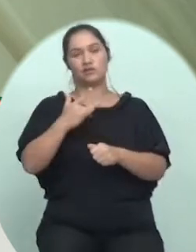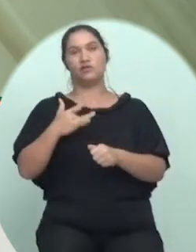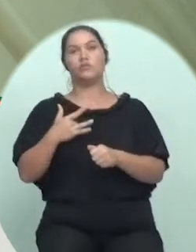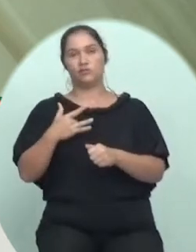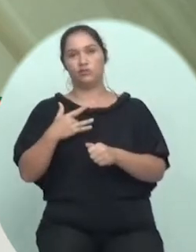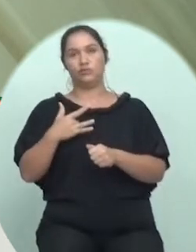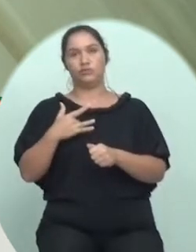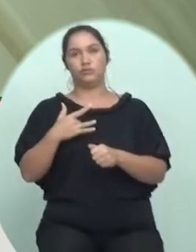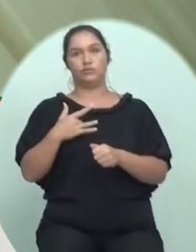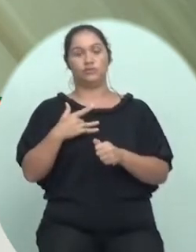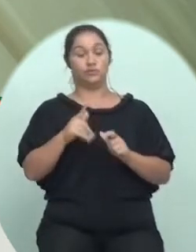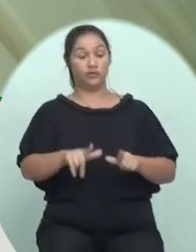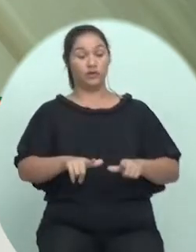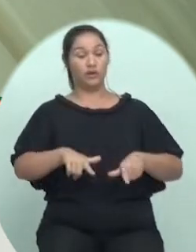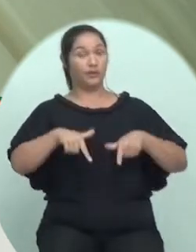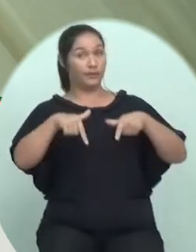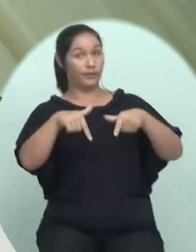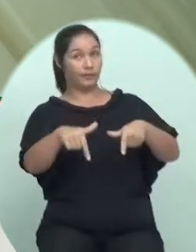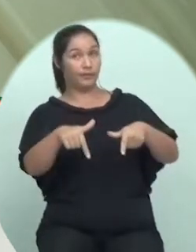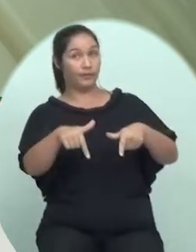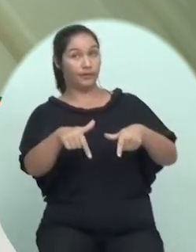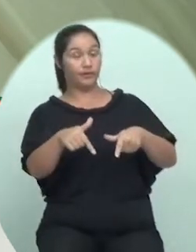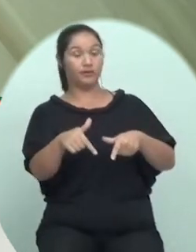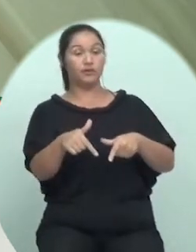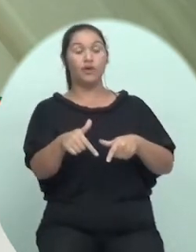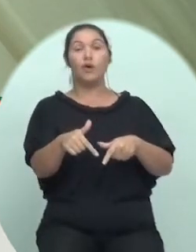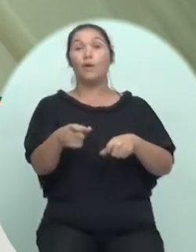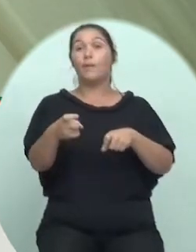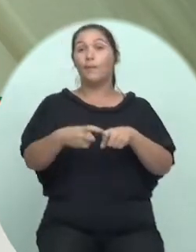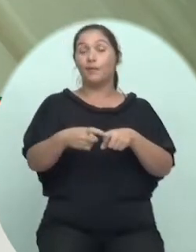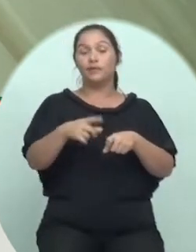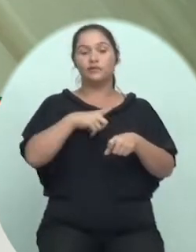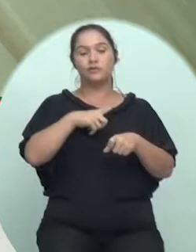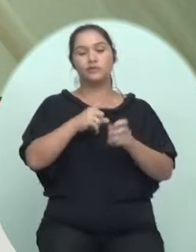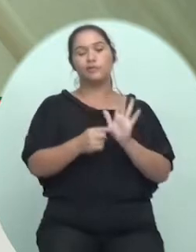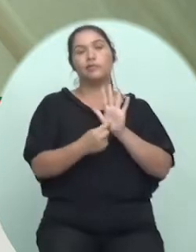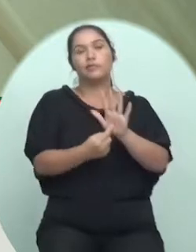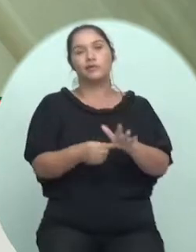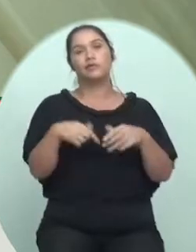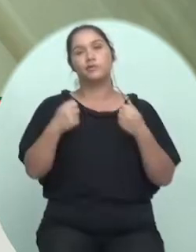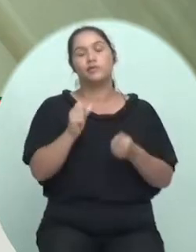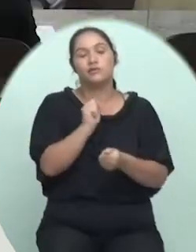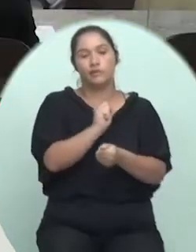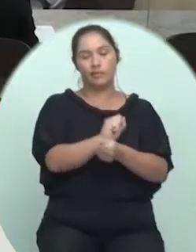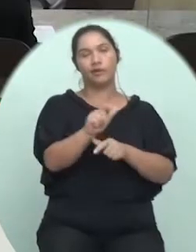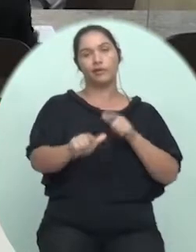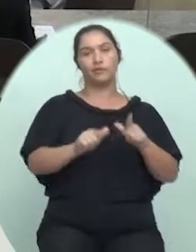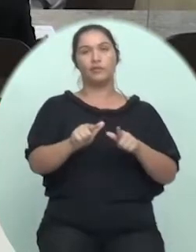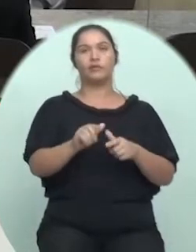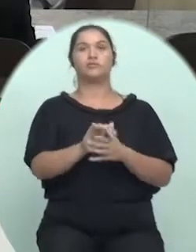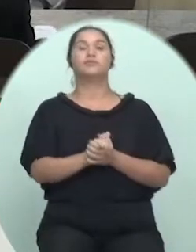em anexo. Atenciosamente, Maria Cristina Ugione, assessora parlamentar. Era isso, presidente.